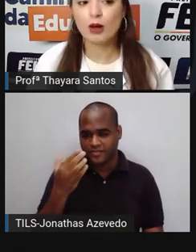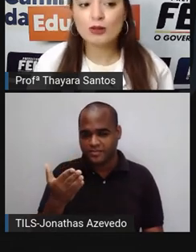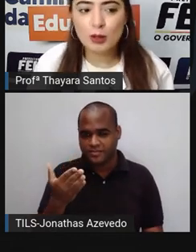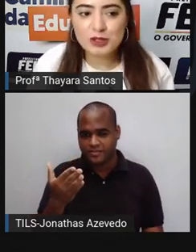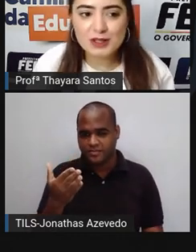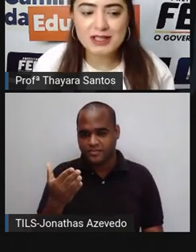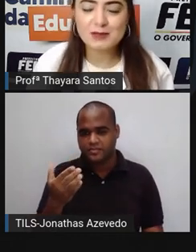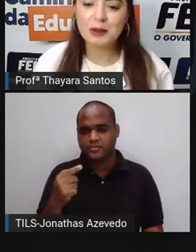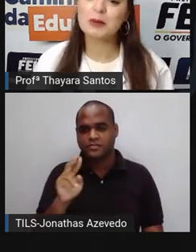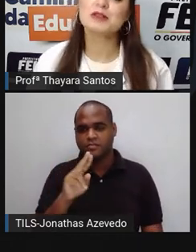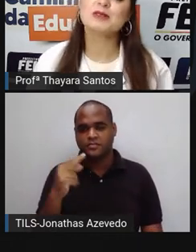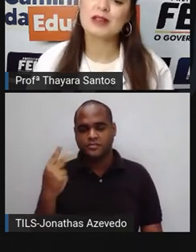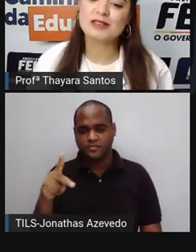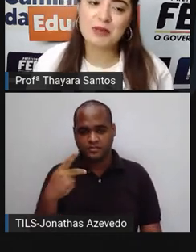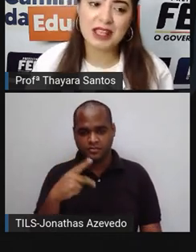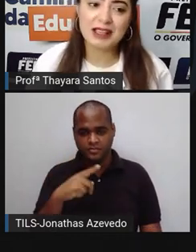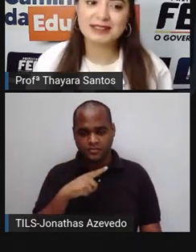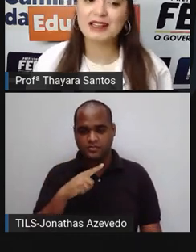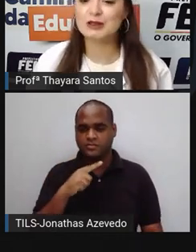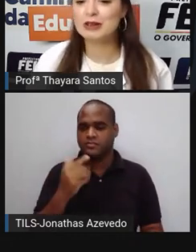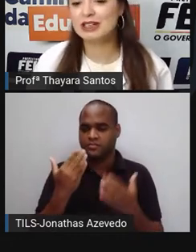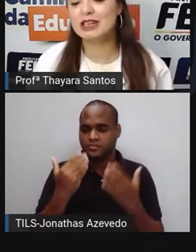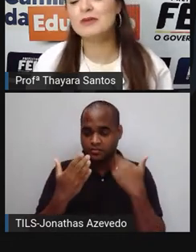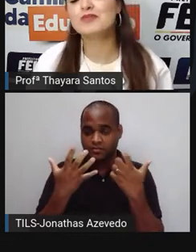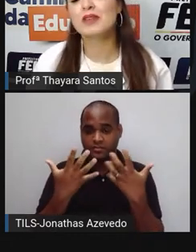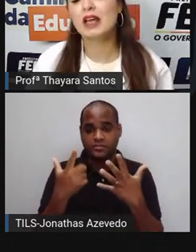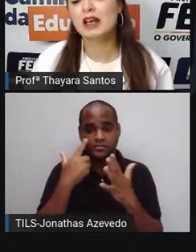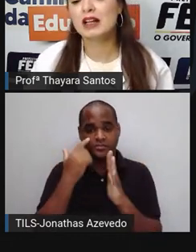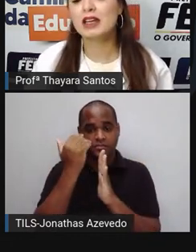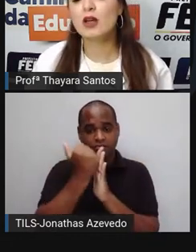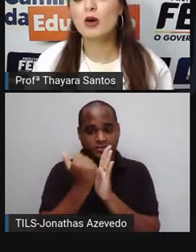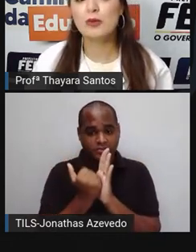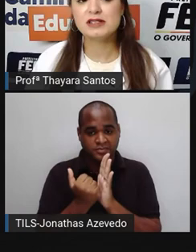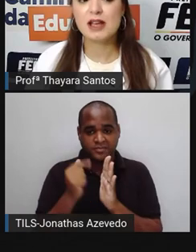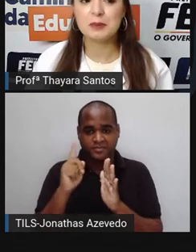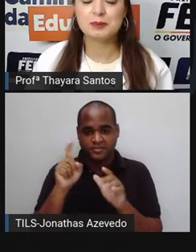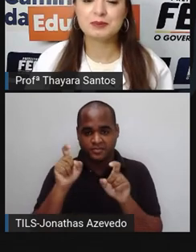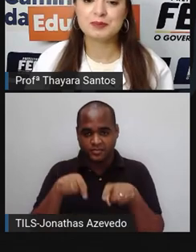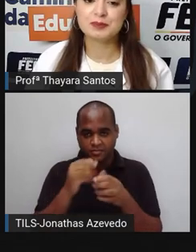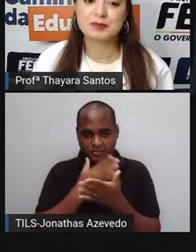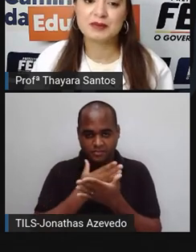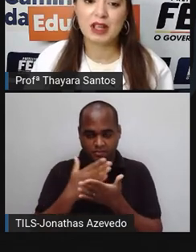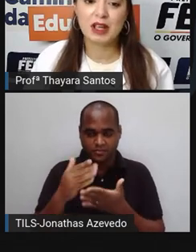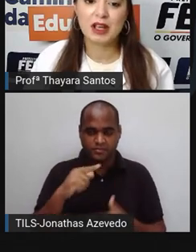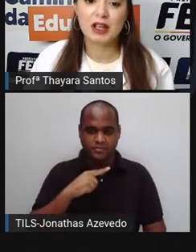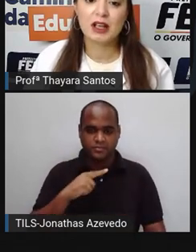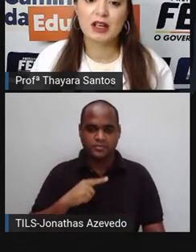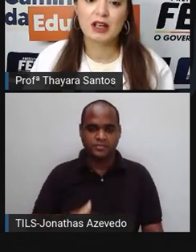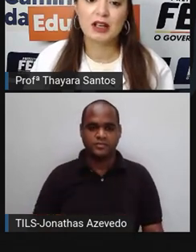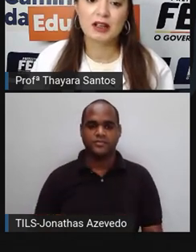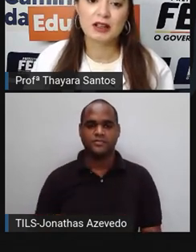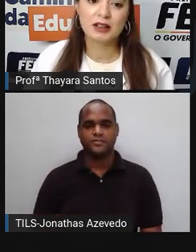vocês colocam o nome de vocês que depois eu quero saber quem é que tá lá no rank clique em começar